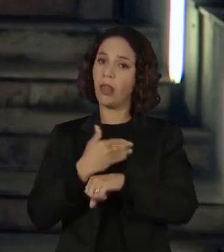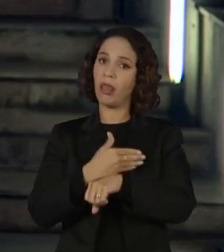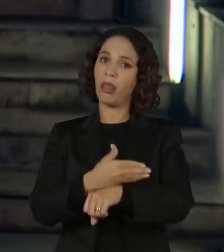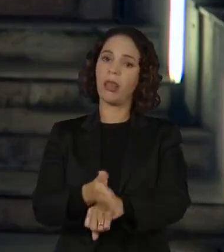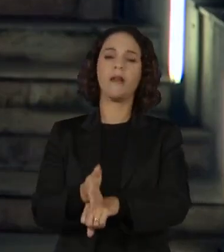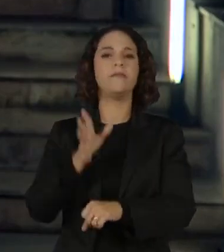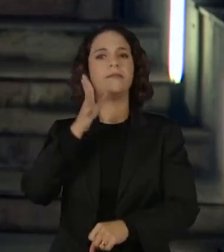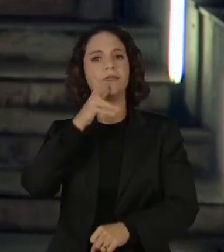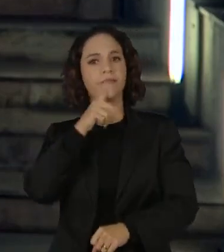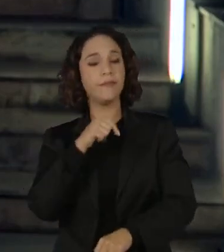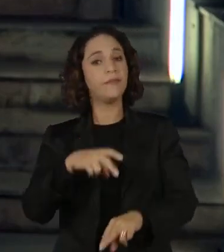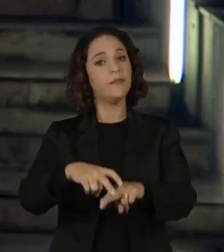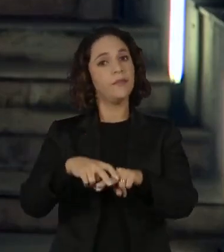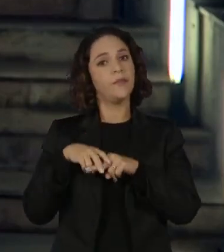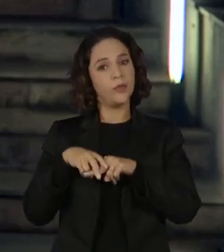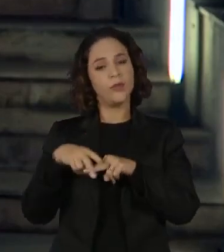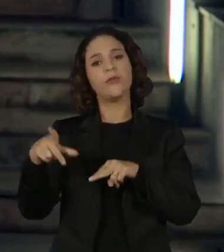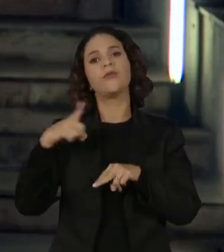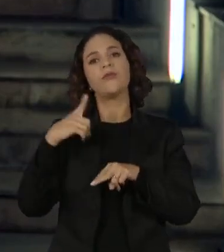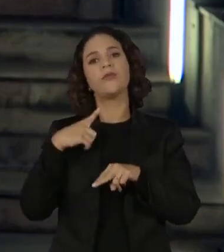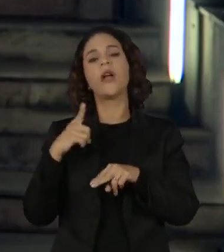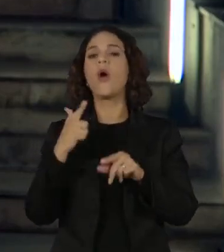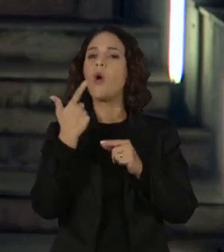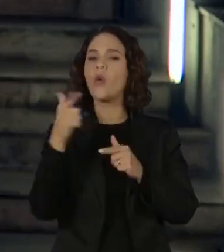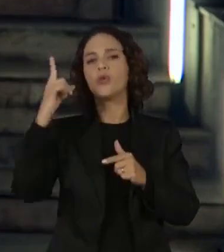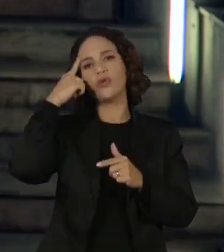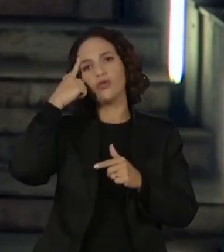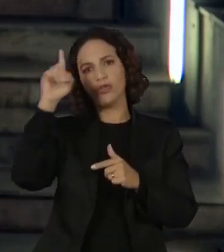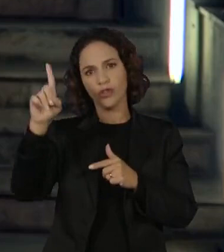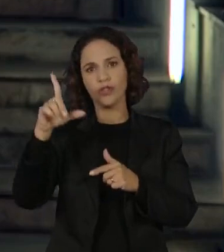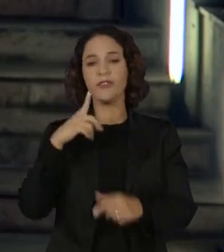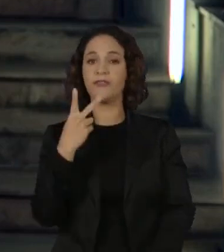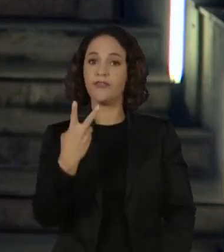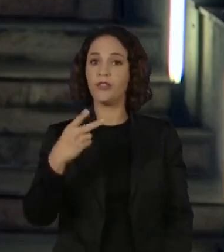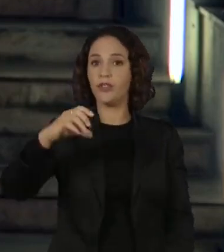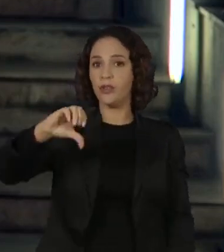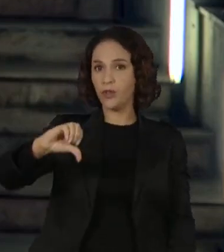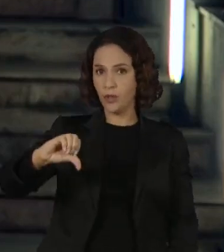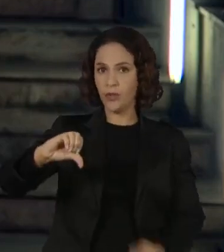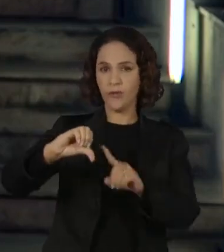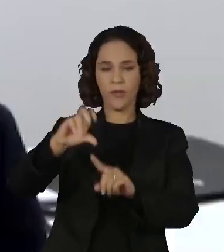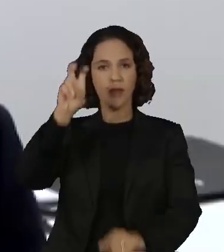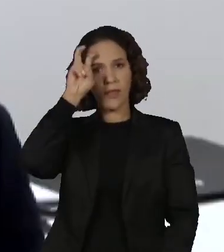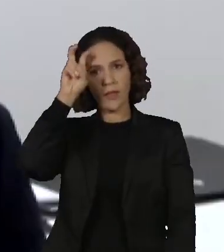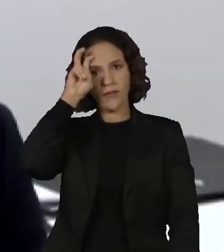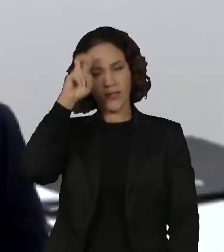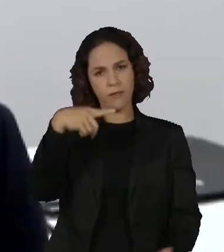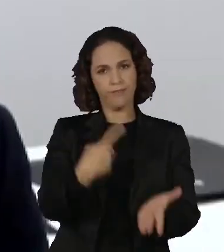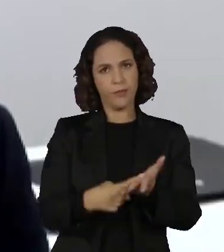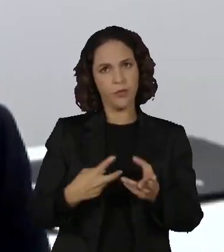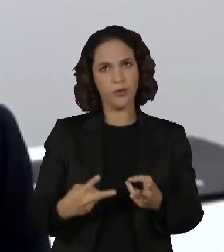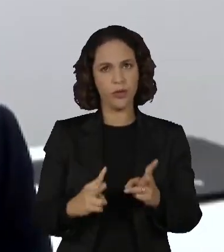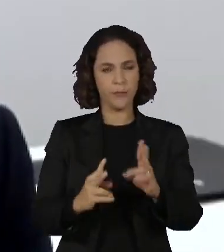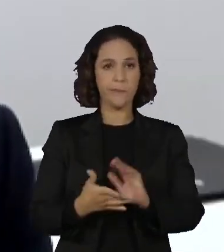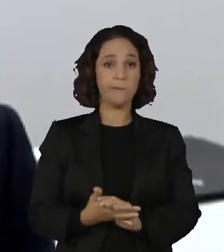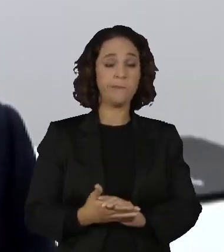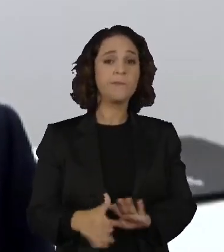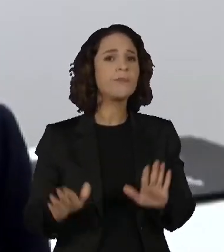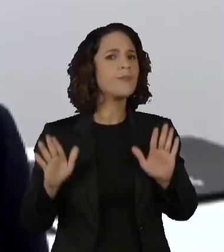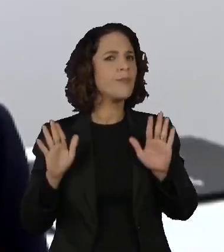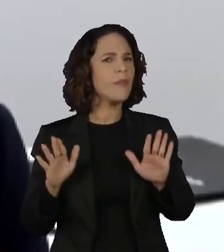por isso a corte reservou ainda uma outra sessão para o dia 29 quinta-feira Tecnicamente